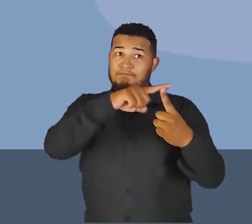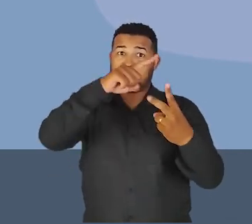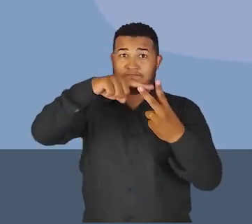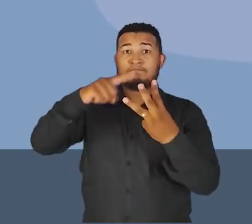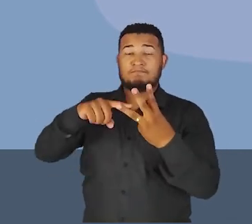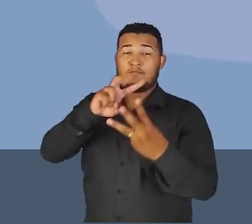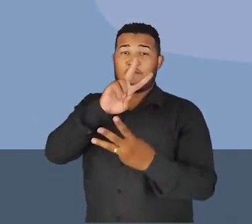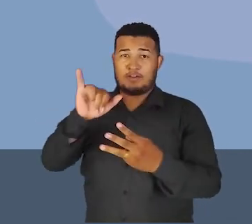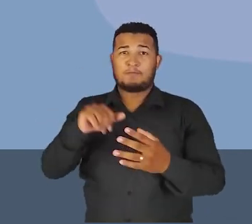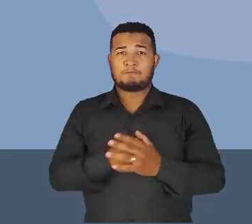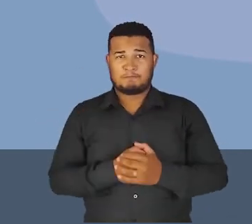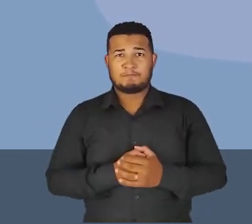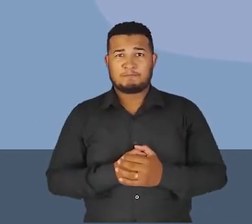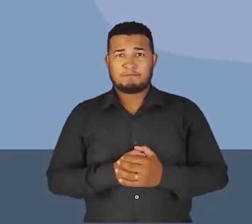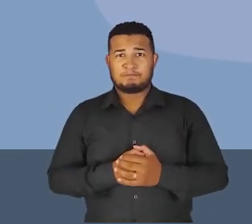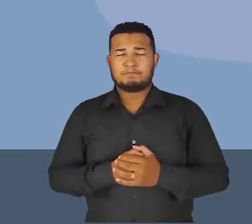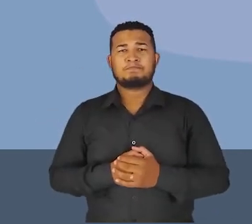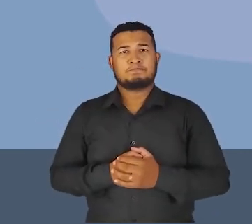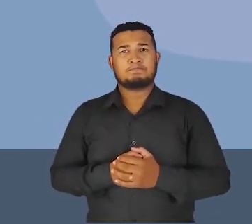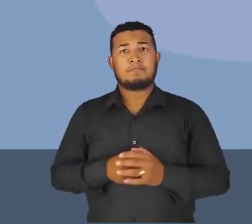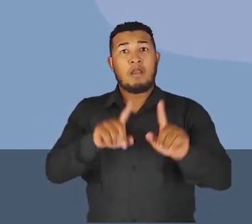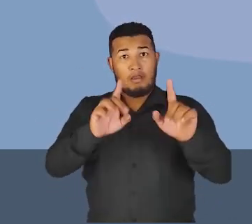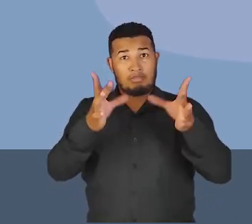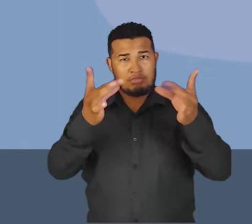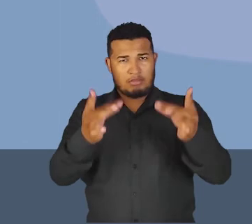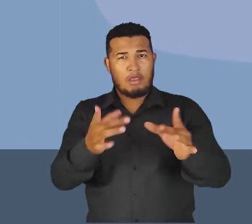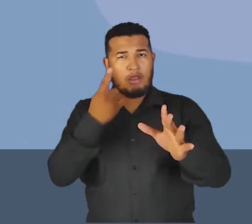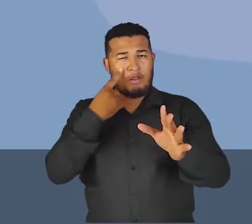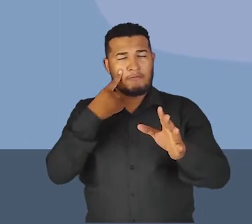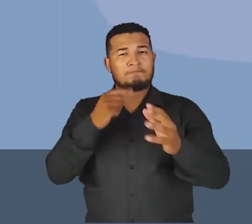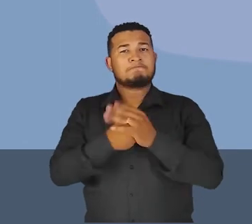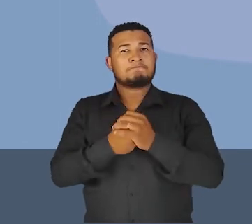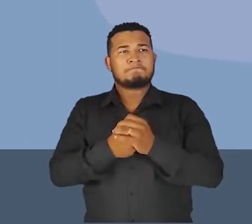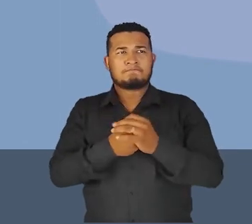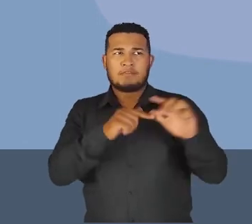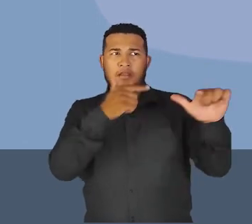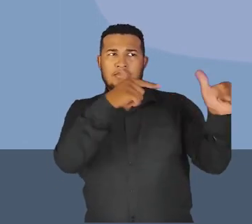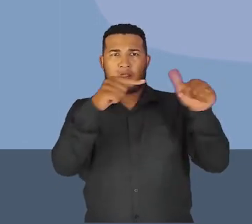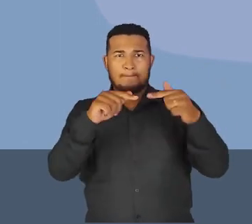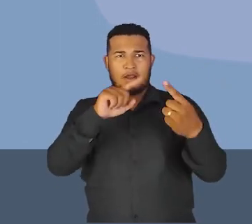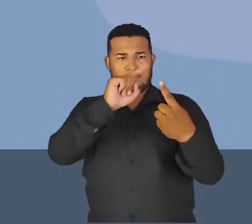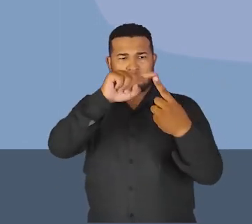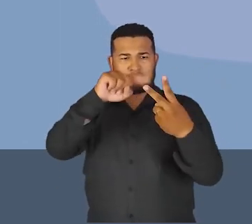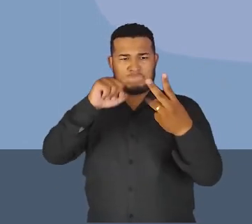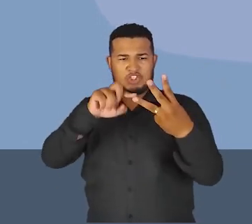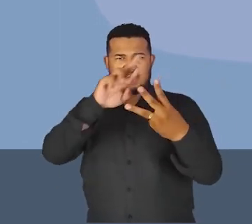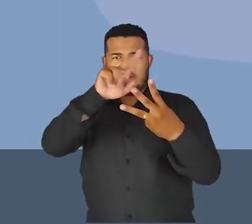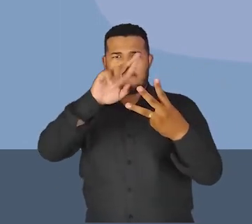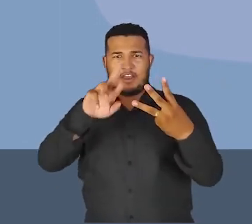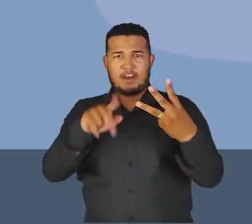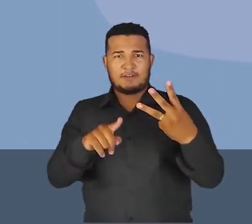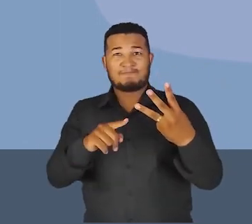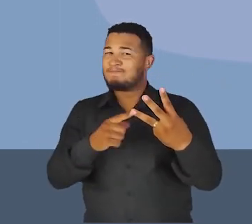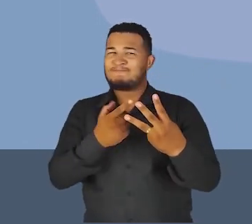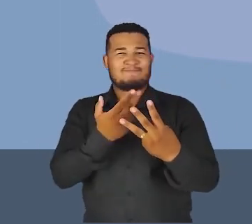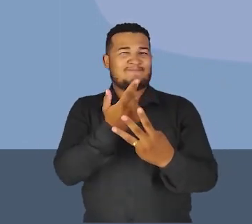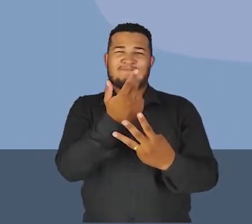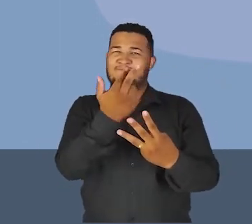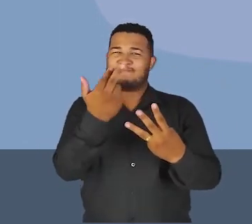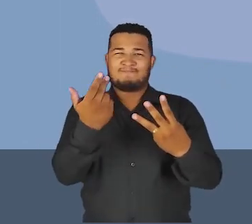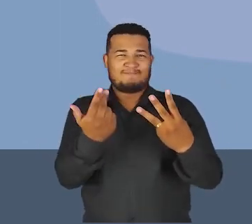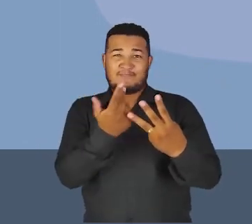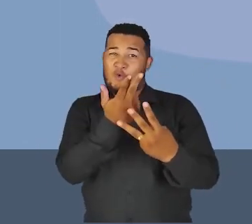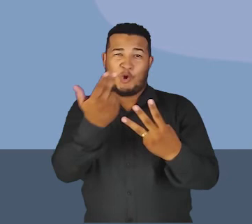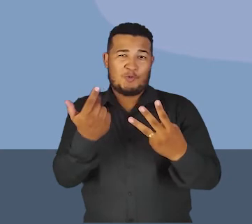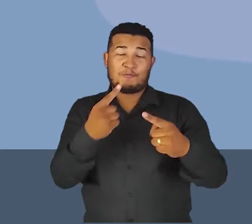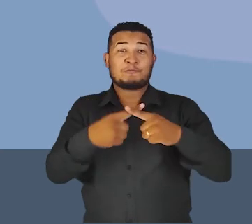casos. E detalhe, esses trabalhos serão diferentes? Vão ser iguais. Por